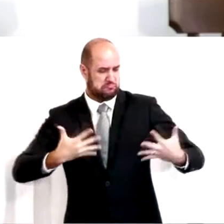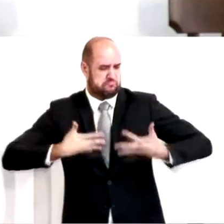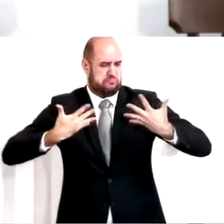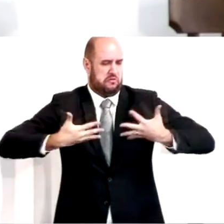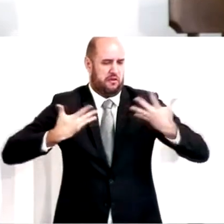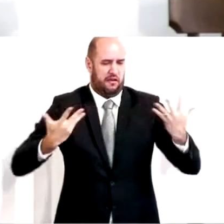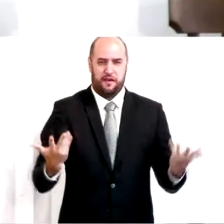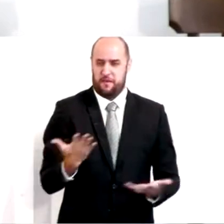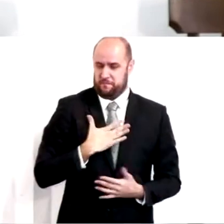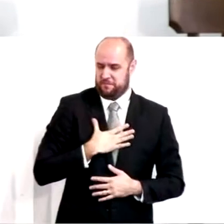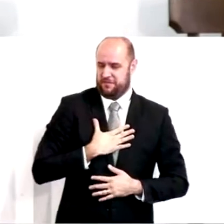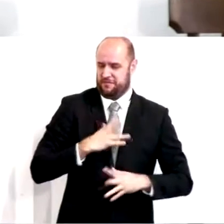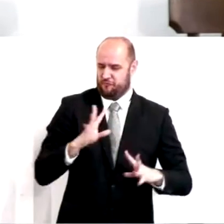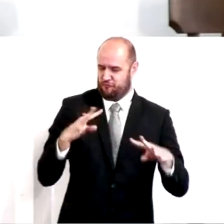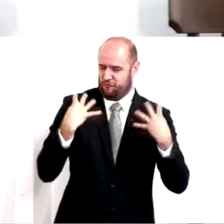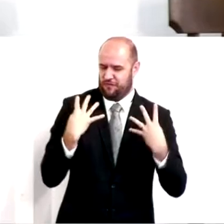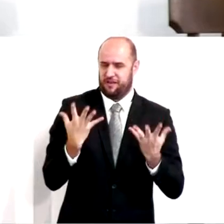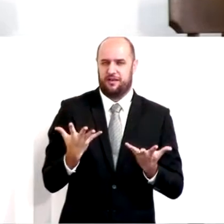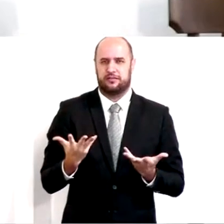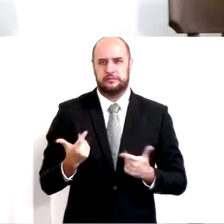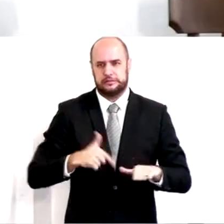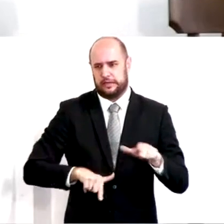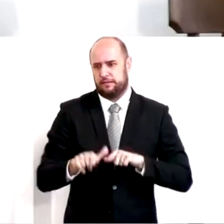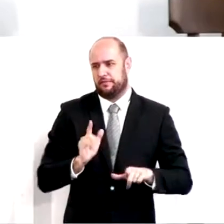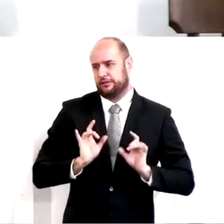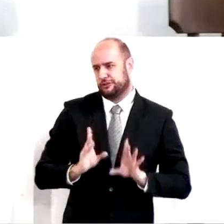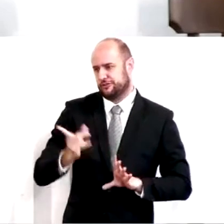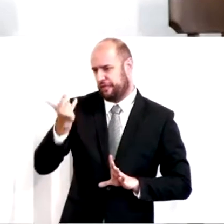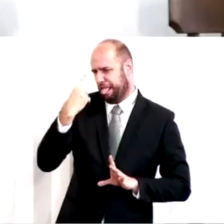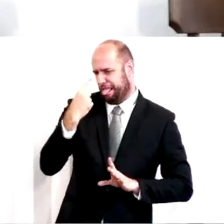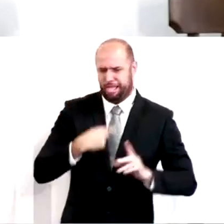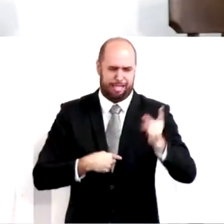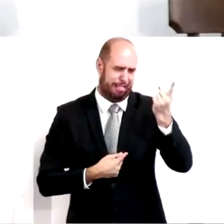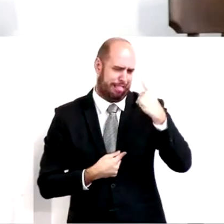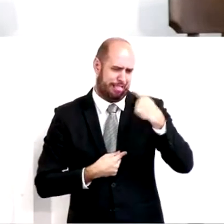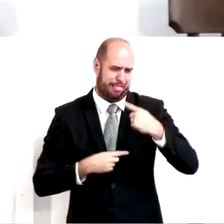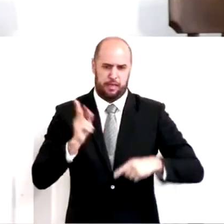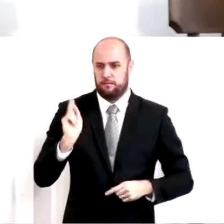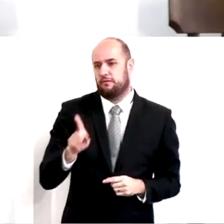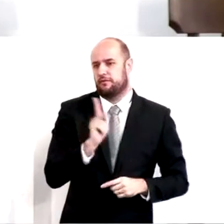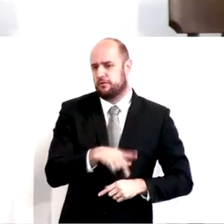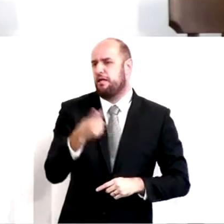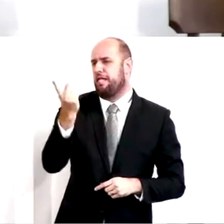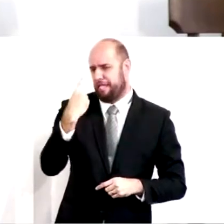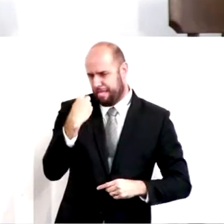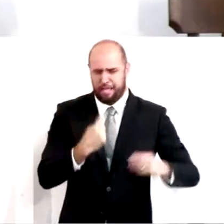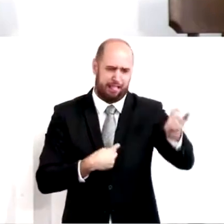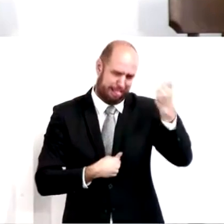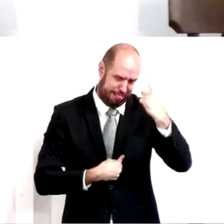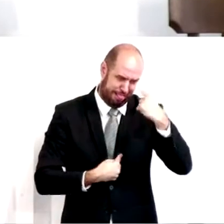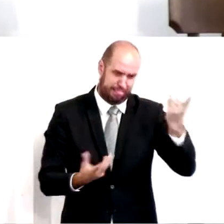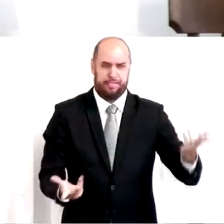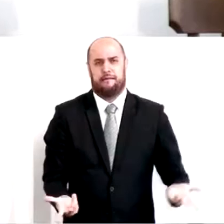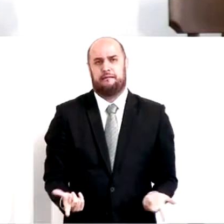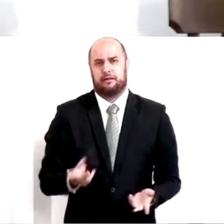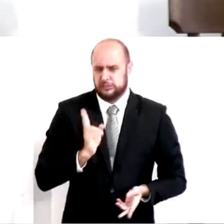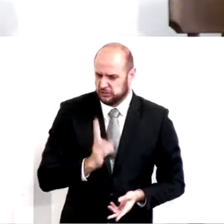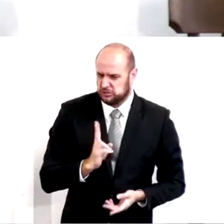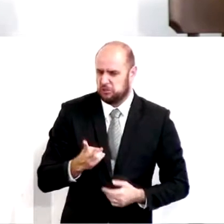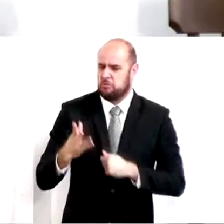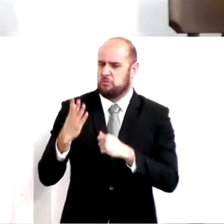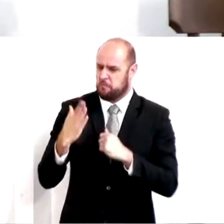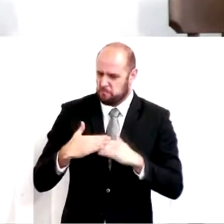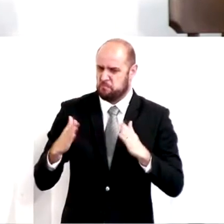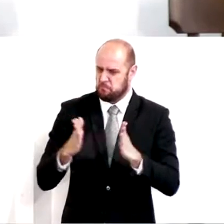Em casa só me criticam. No trabalho só me cobram. Meus professores o tempo inteiro chegando,